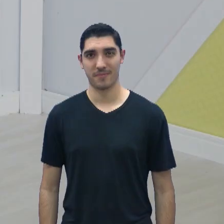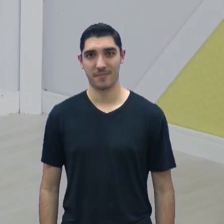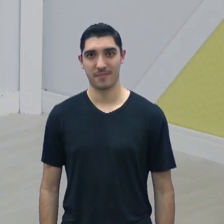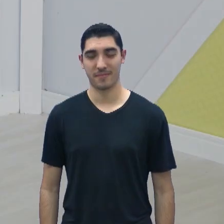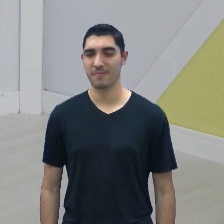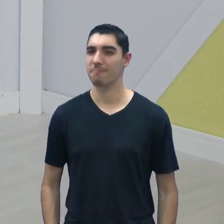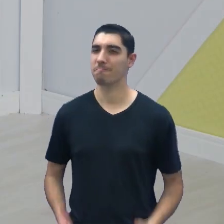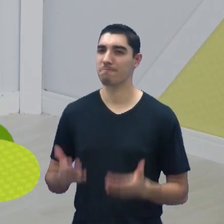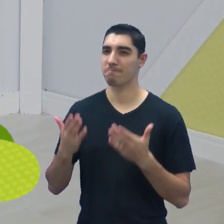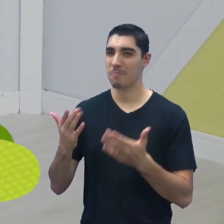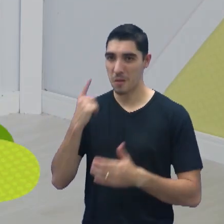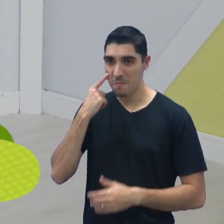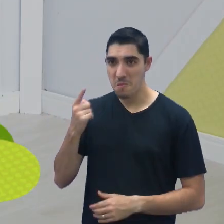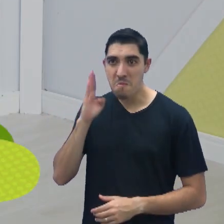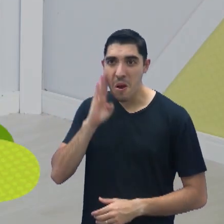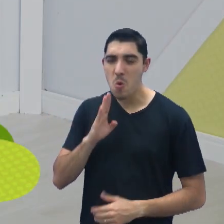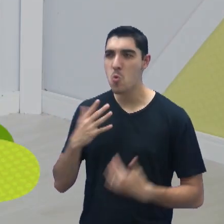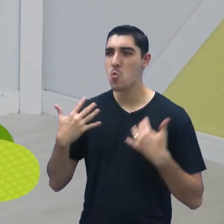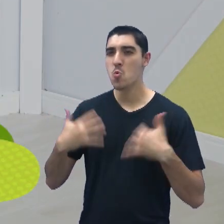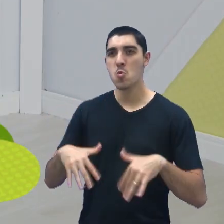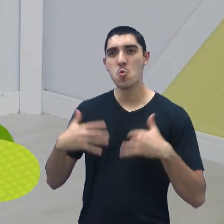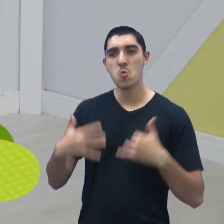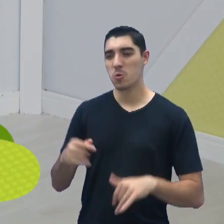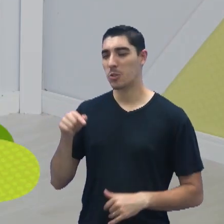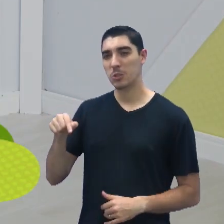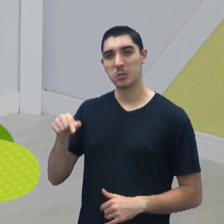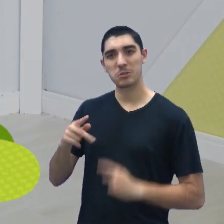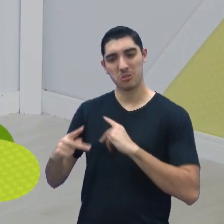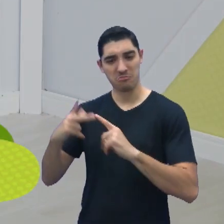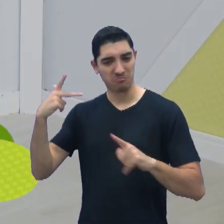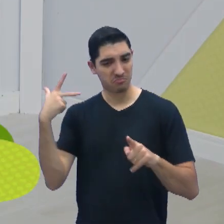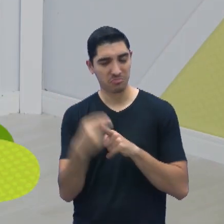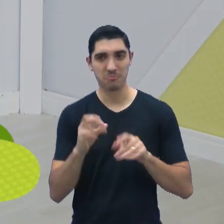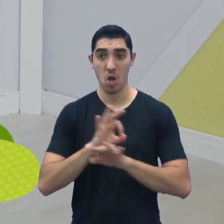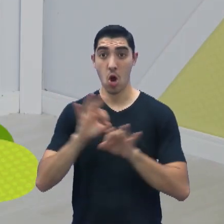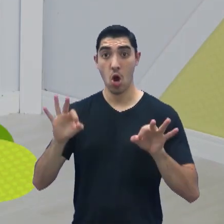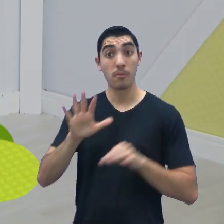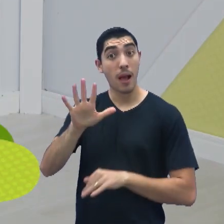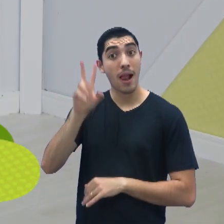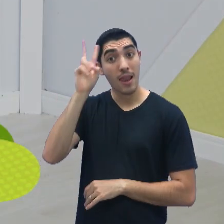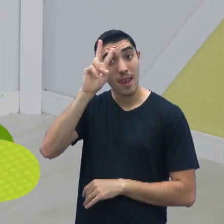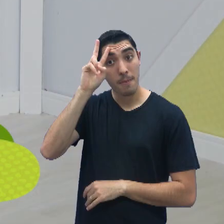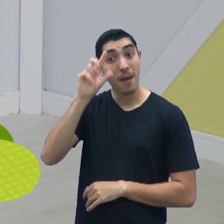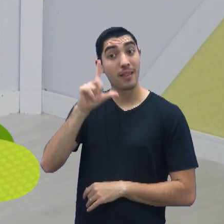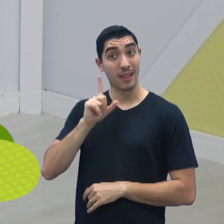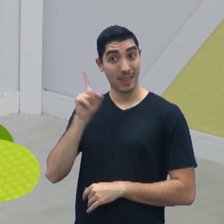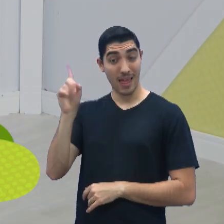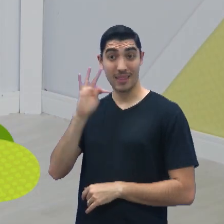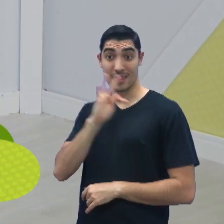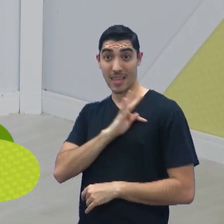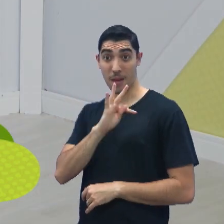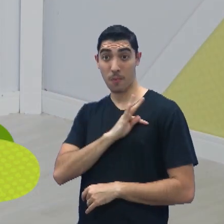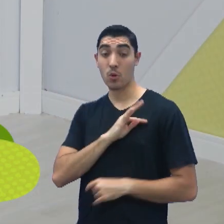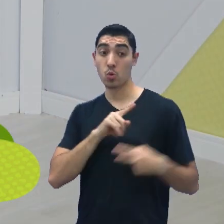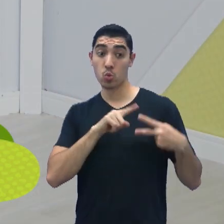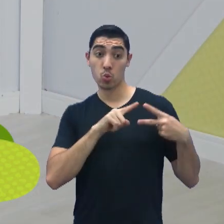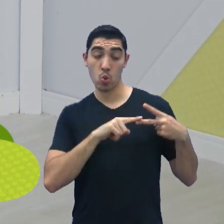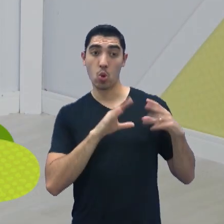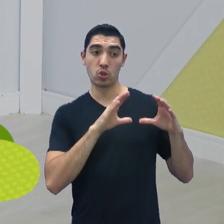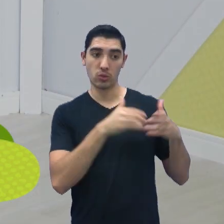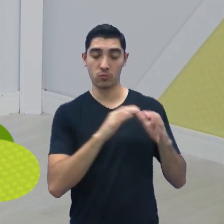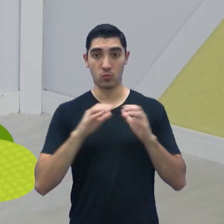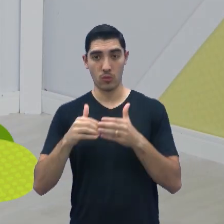Pois é, Paulito, bela vitória da equipe do São José. E só para deixar claro, existem duas equipes em Taboão da Serra e as duas são fortes. Tem uma que joga a